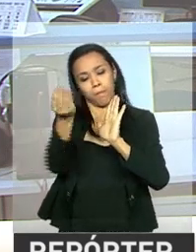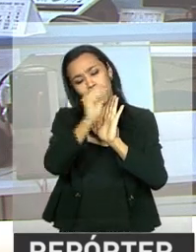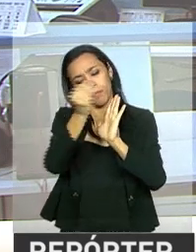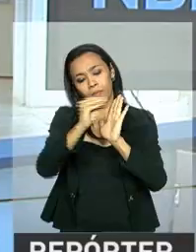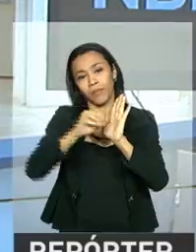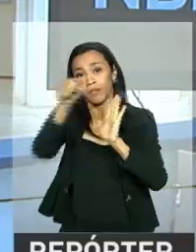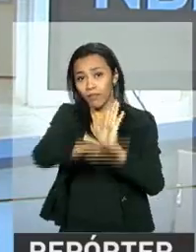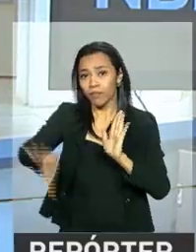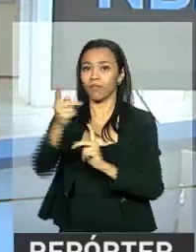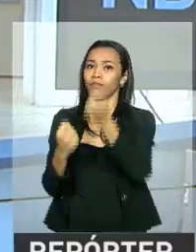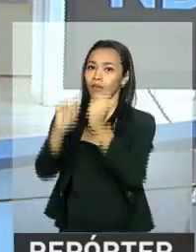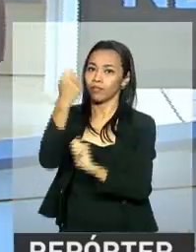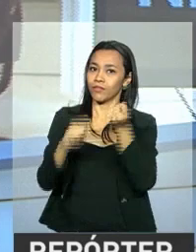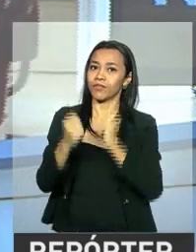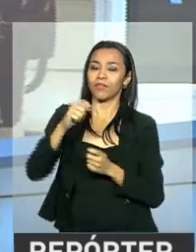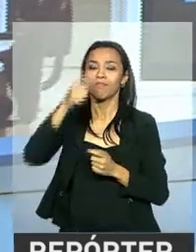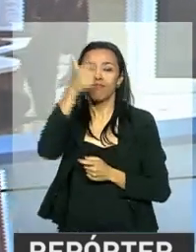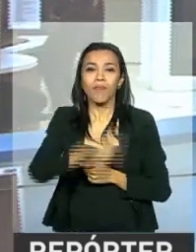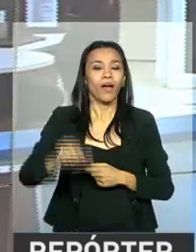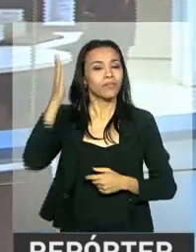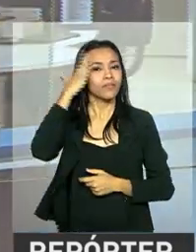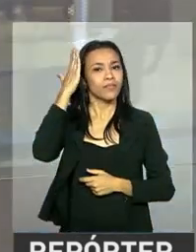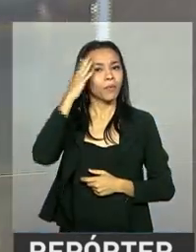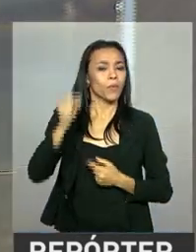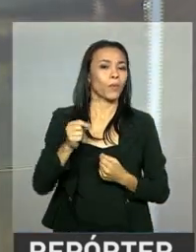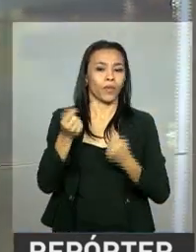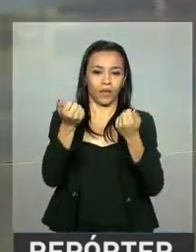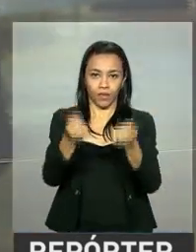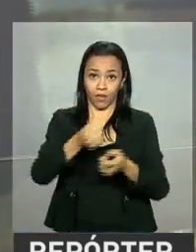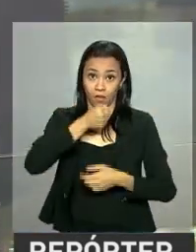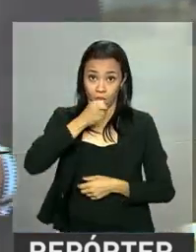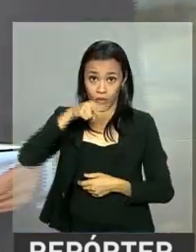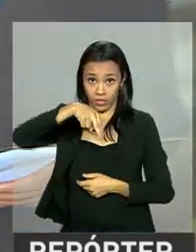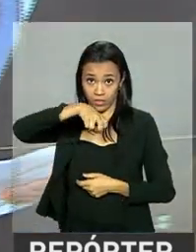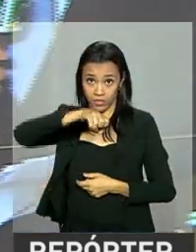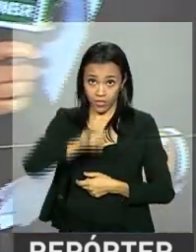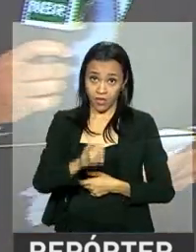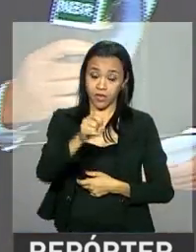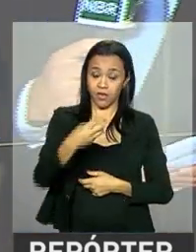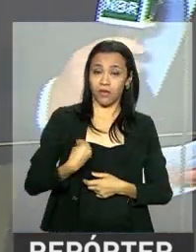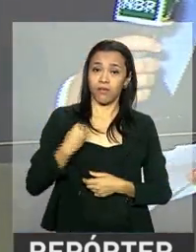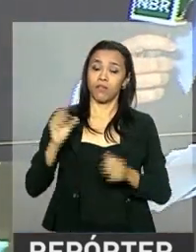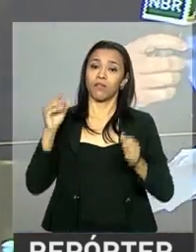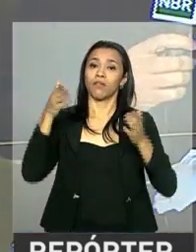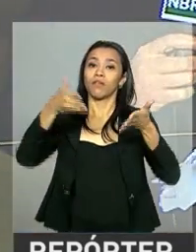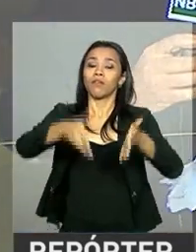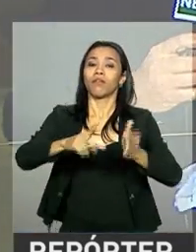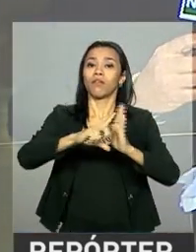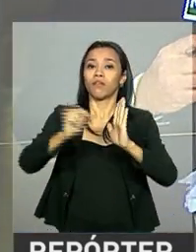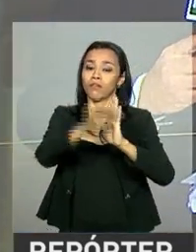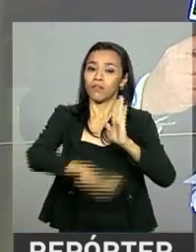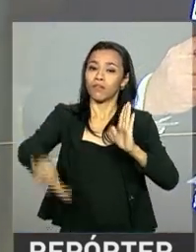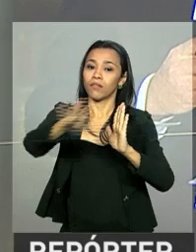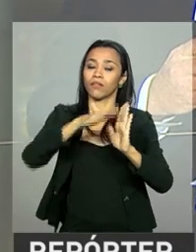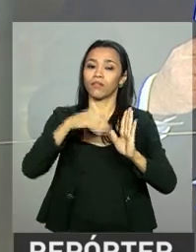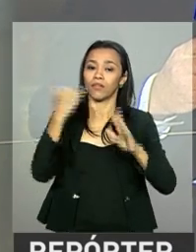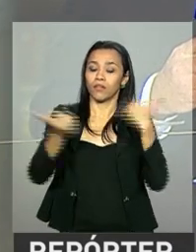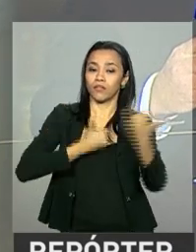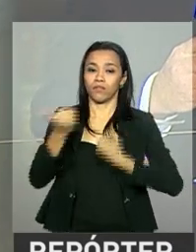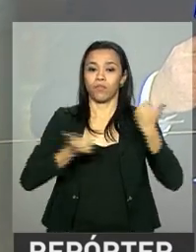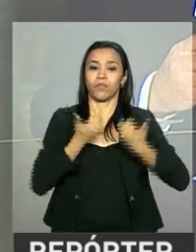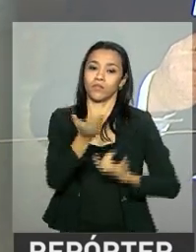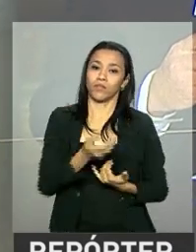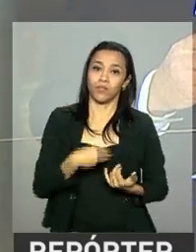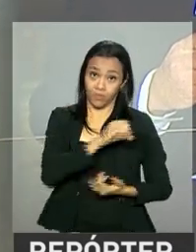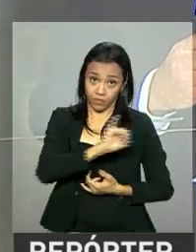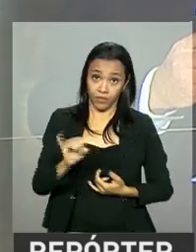indústria vamos saber mais sobre esse assunto com o repórter Nei Pereira que está lá no palácio Planalto e tem as informações pra gente